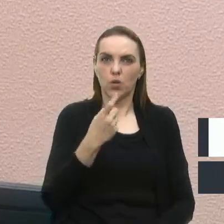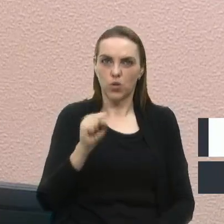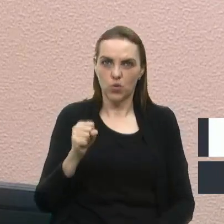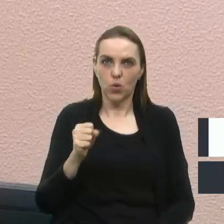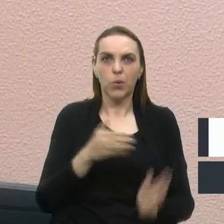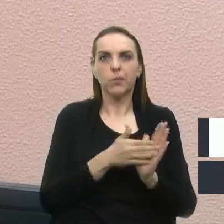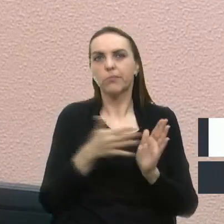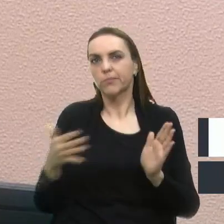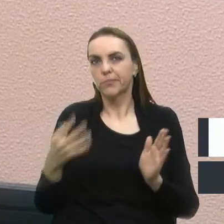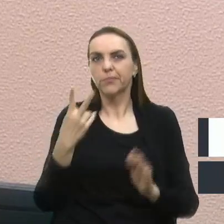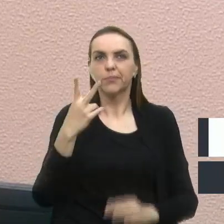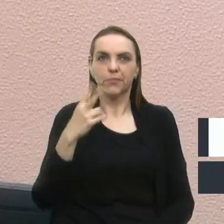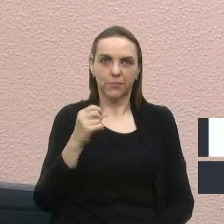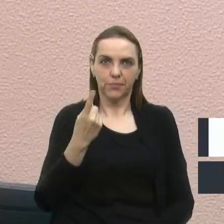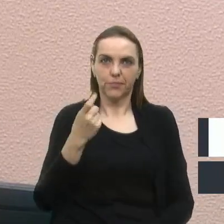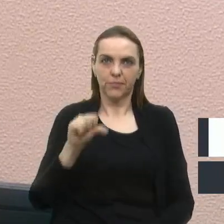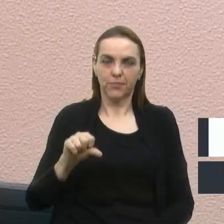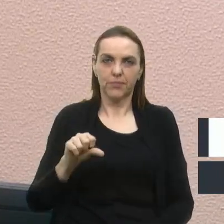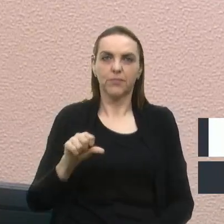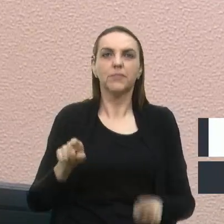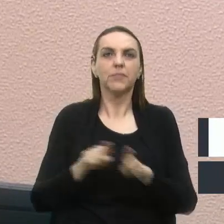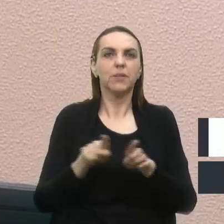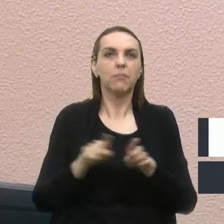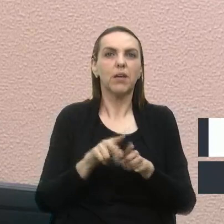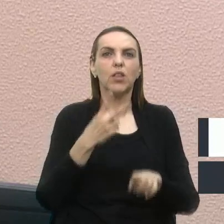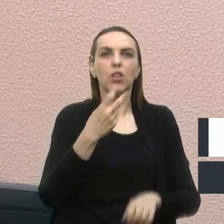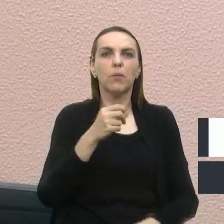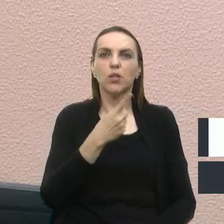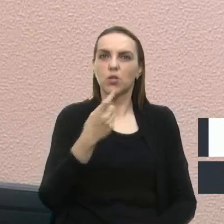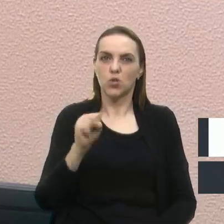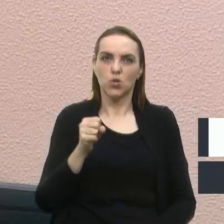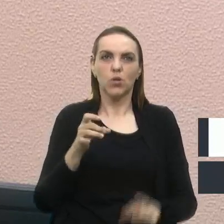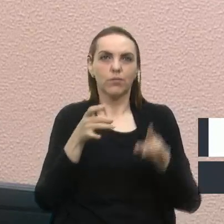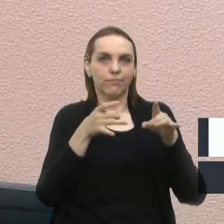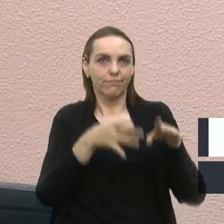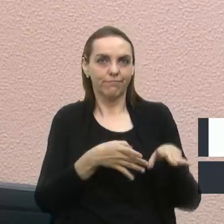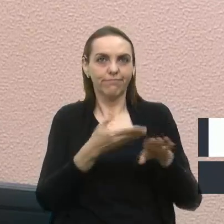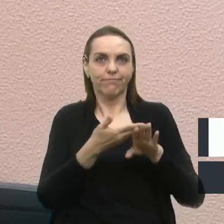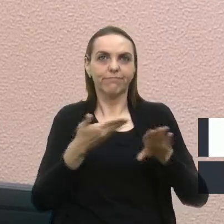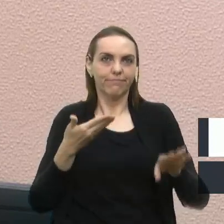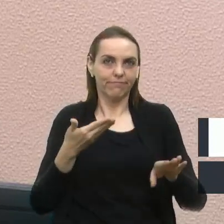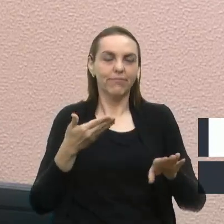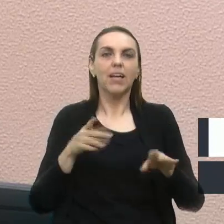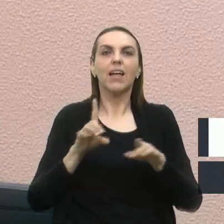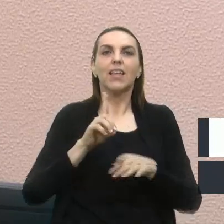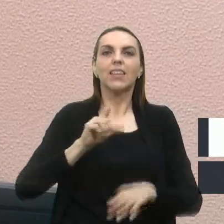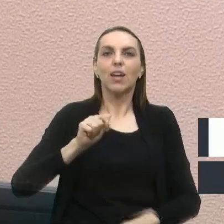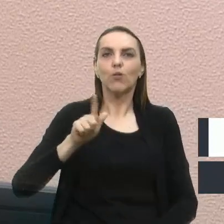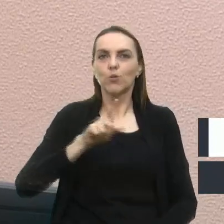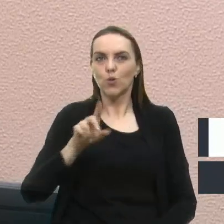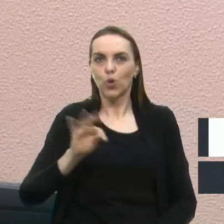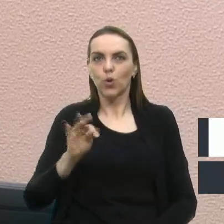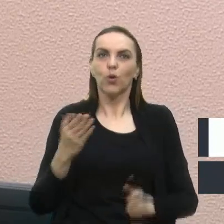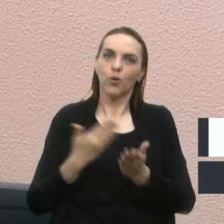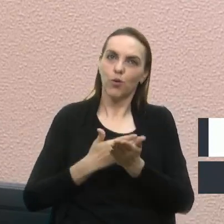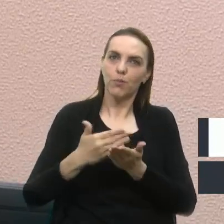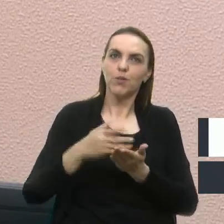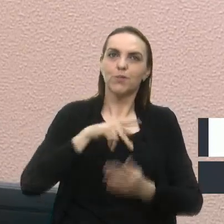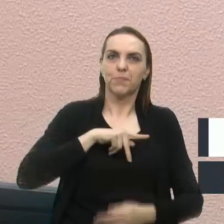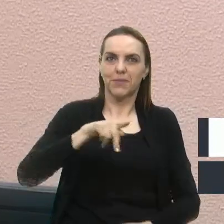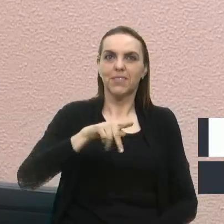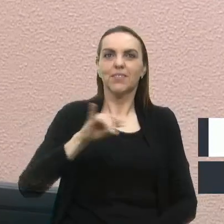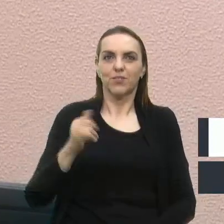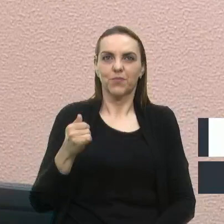de 2018, Tonieto pediu licença do cargo e Walter Dalzotto Júnior assumiu como presidente interinamente. Em 2019, quando